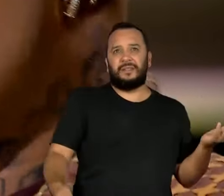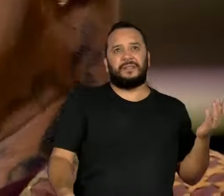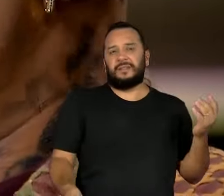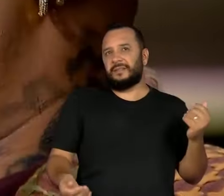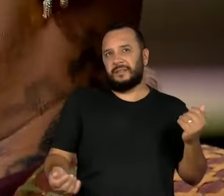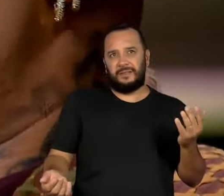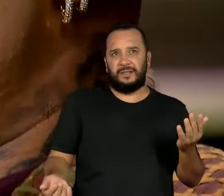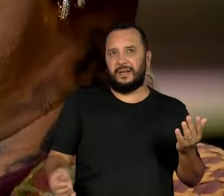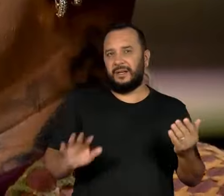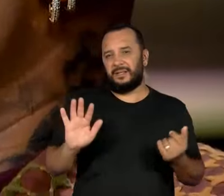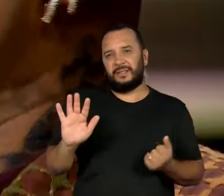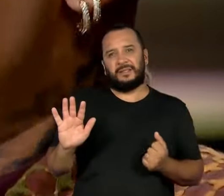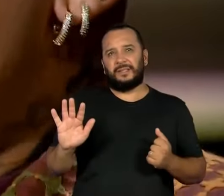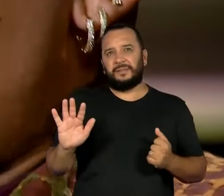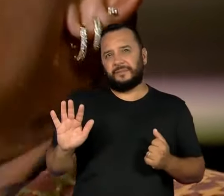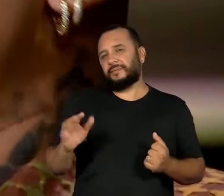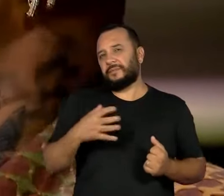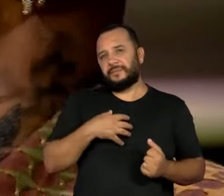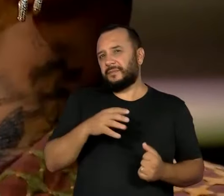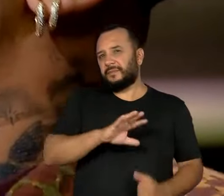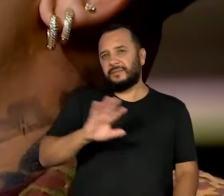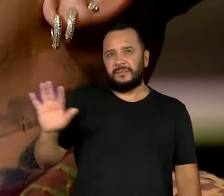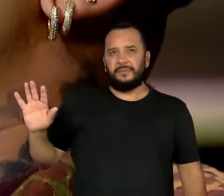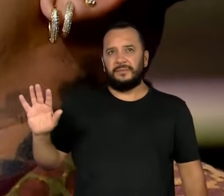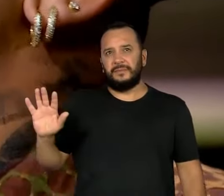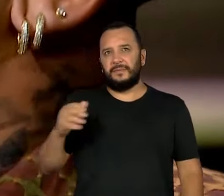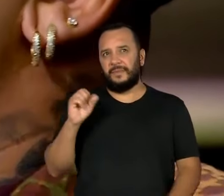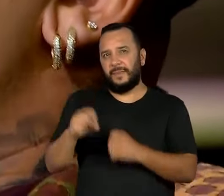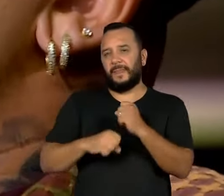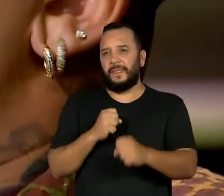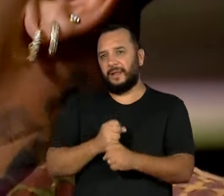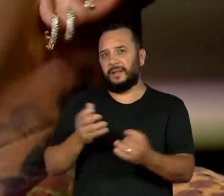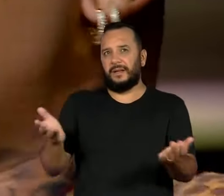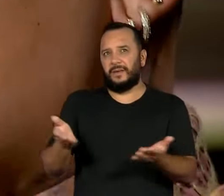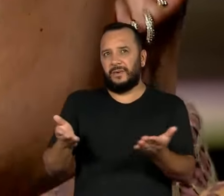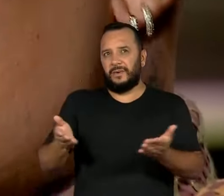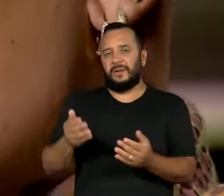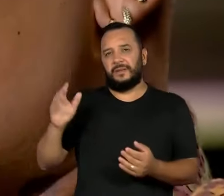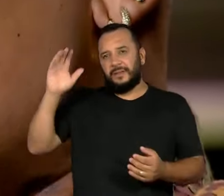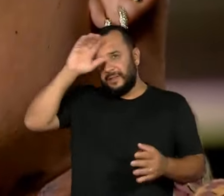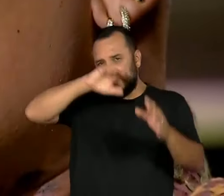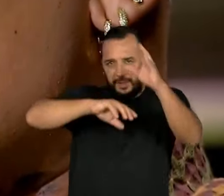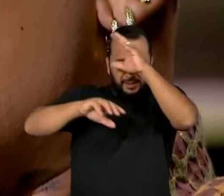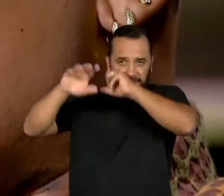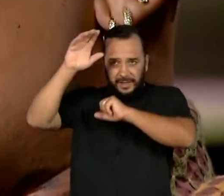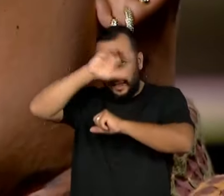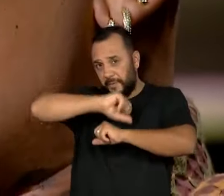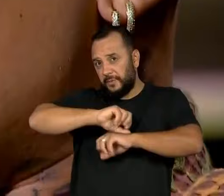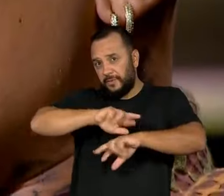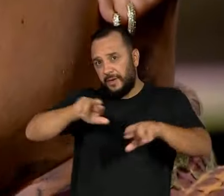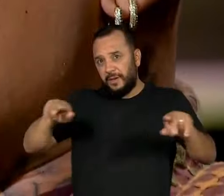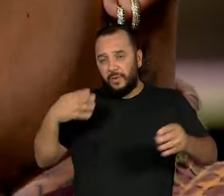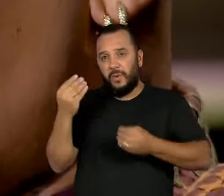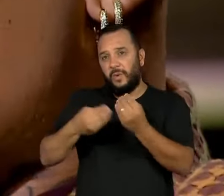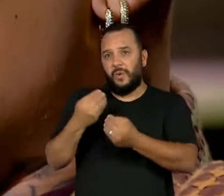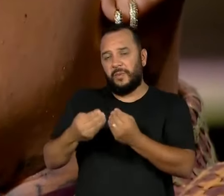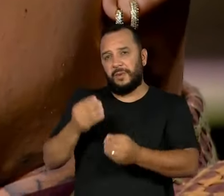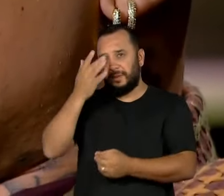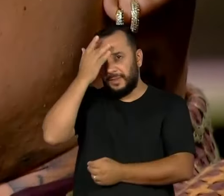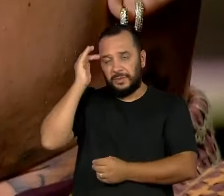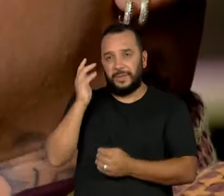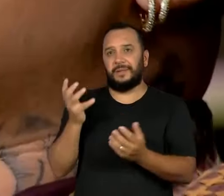prever é é é isso eu acho que também esse é um ano que ensinou muito pra gente sobre isso sobre como as pessoas